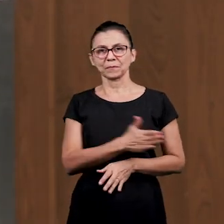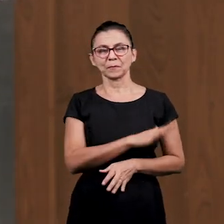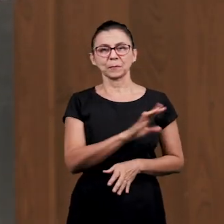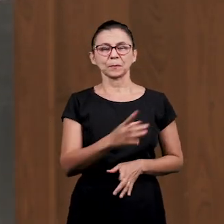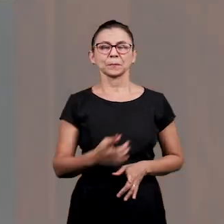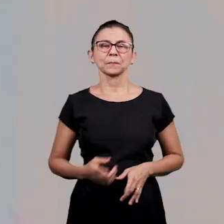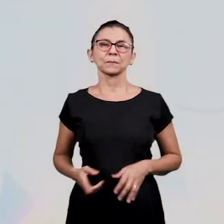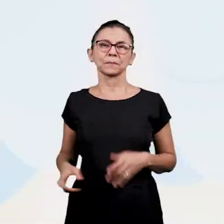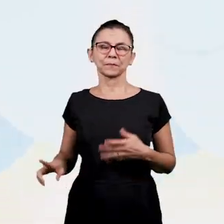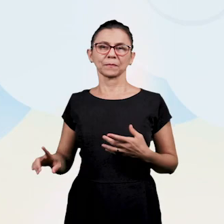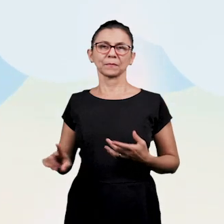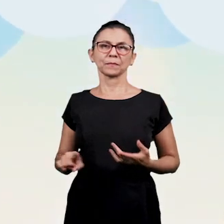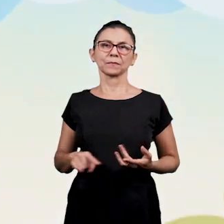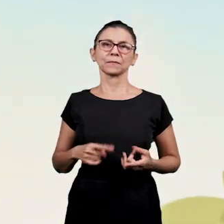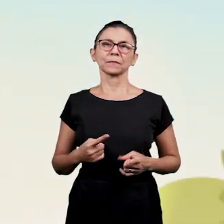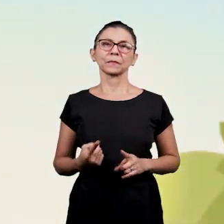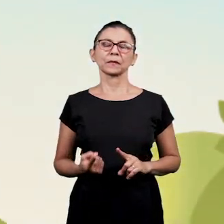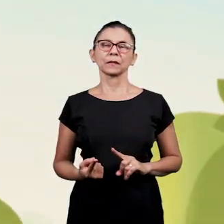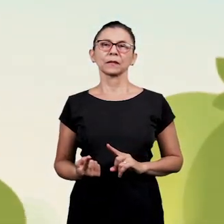nome do Senhor!